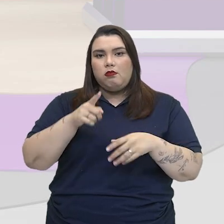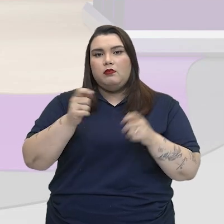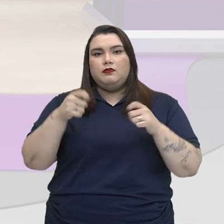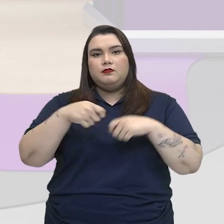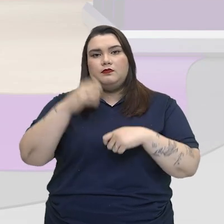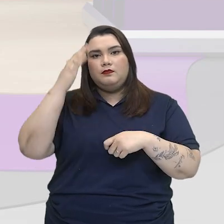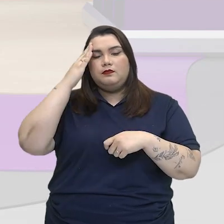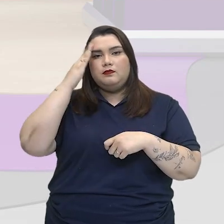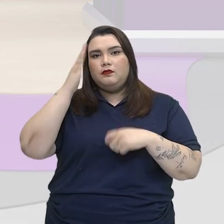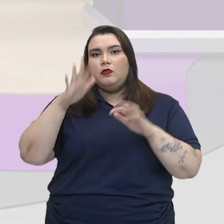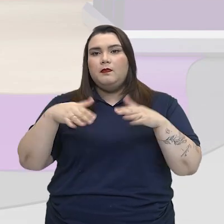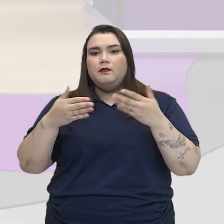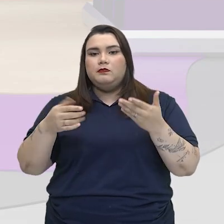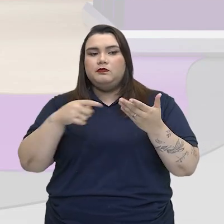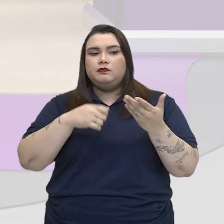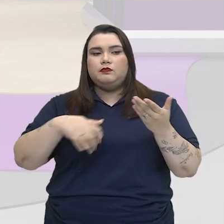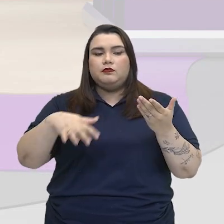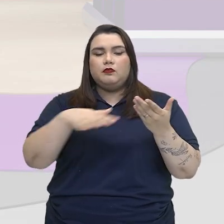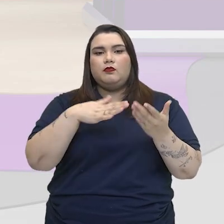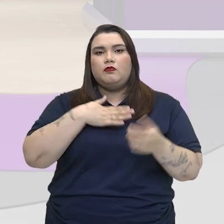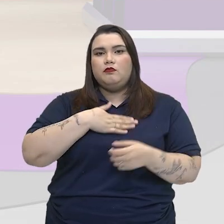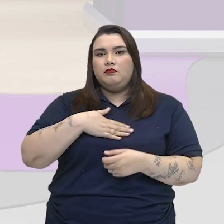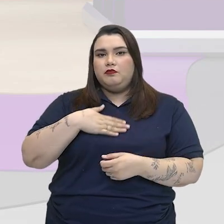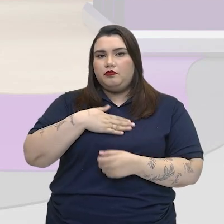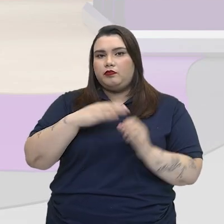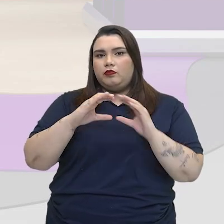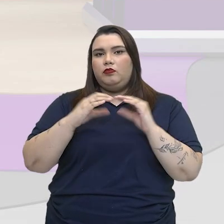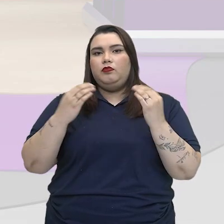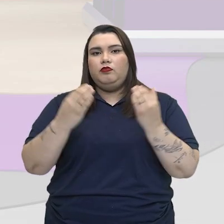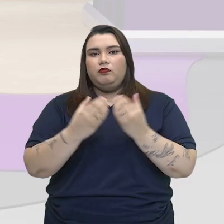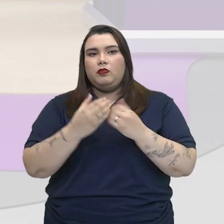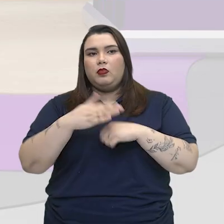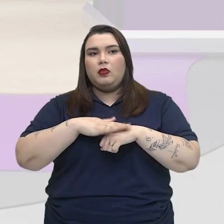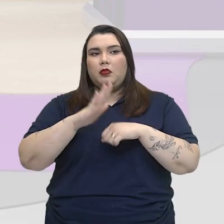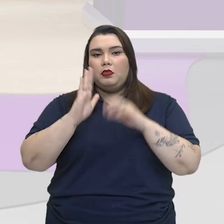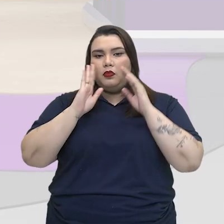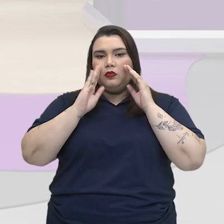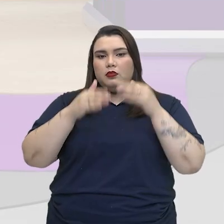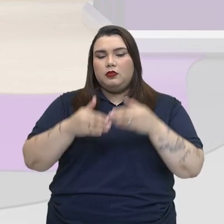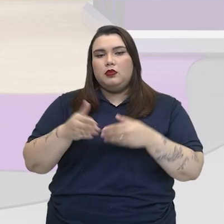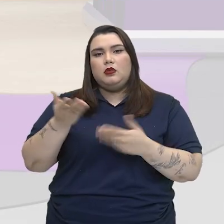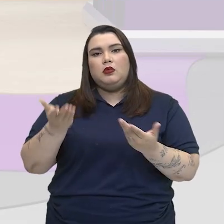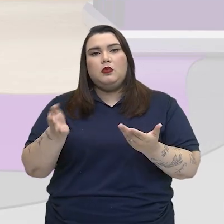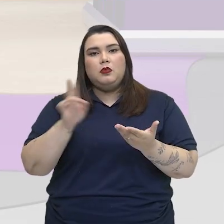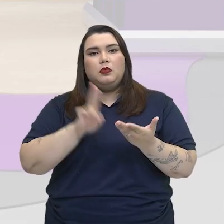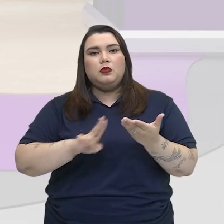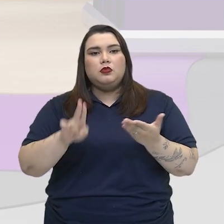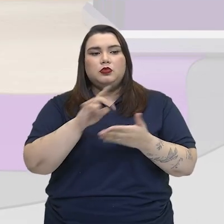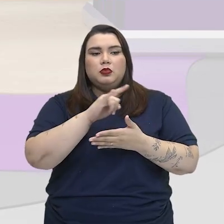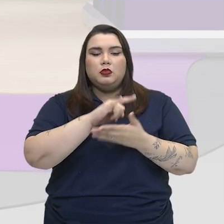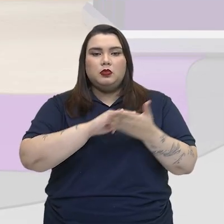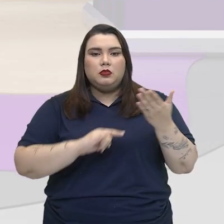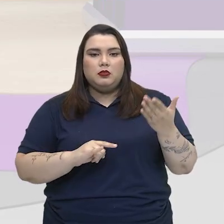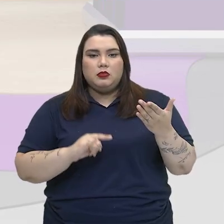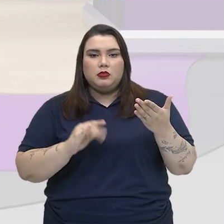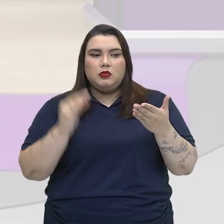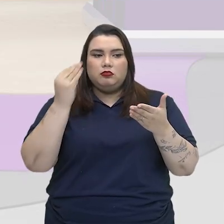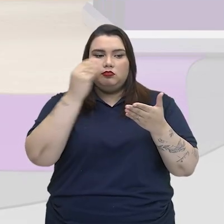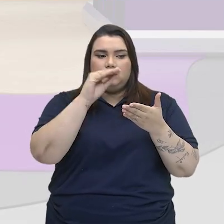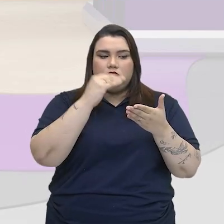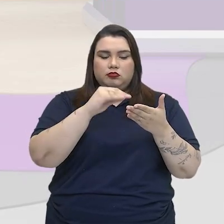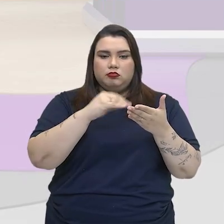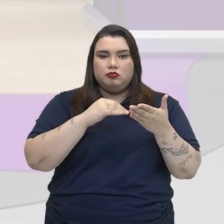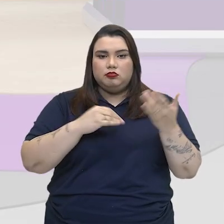iam satisfazer o anseio da maioria da comunidade. Então, geralmente se usa o relatório, fazendo